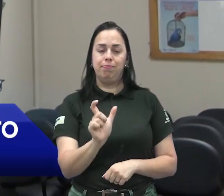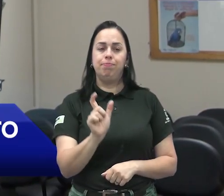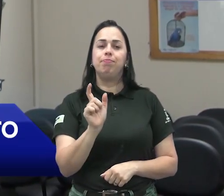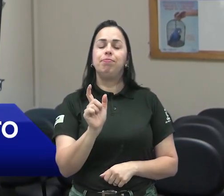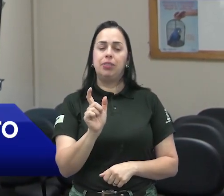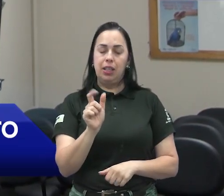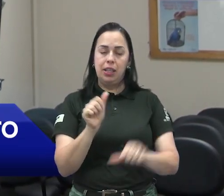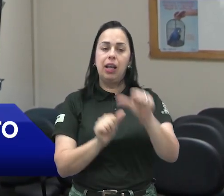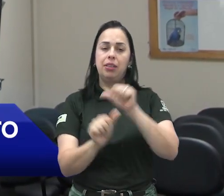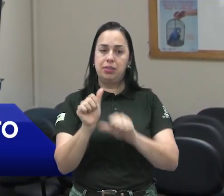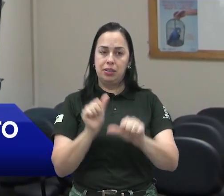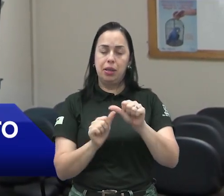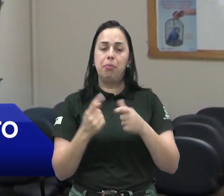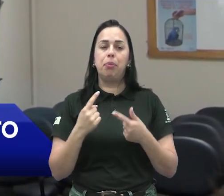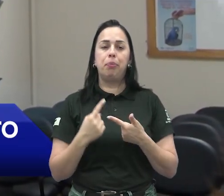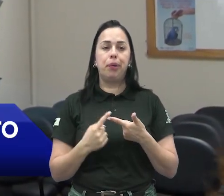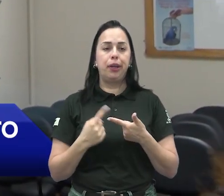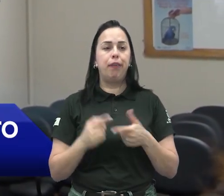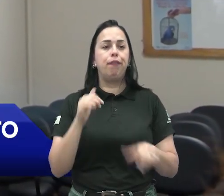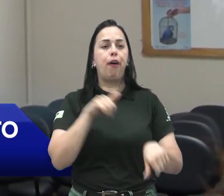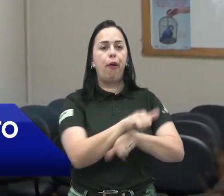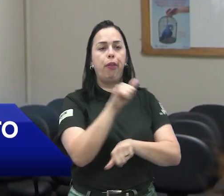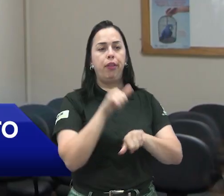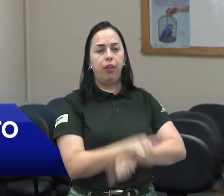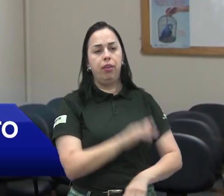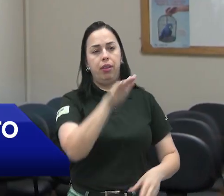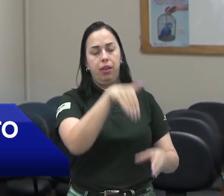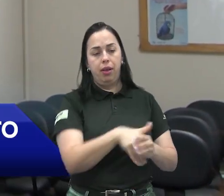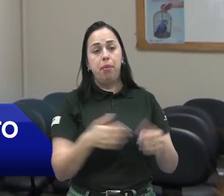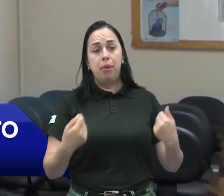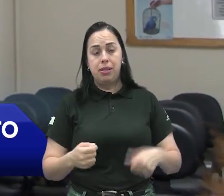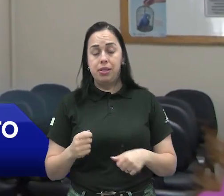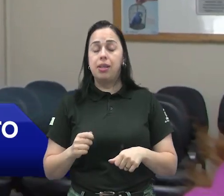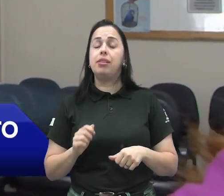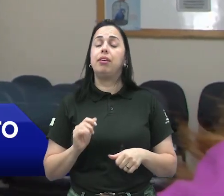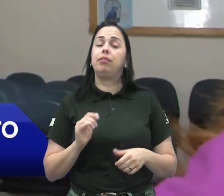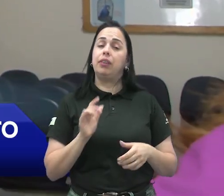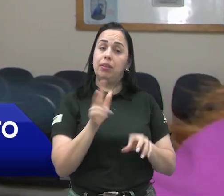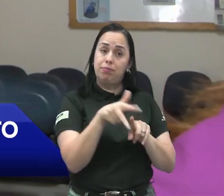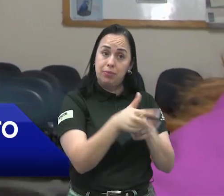situação de título cancelado por ausência a 3 eleições. Precisa